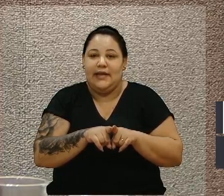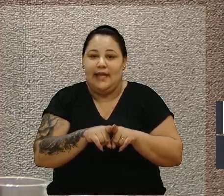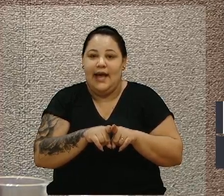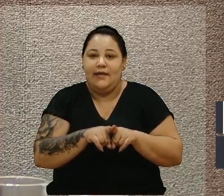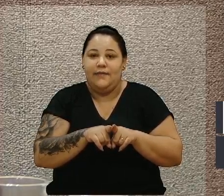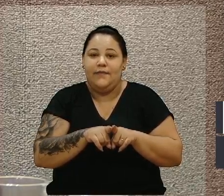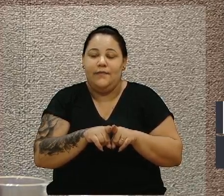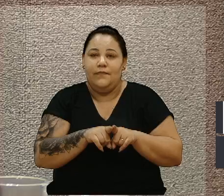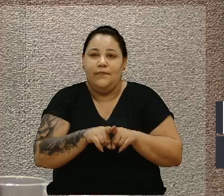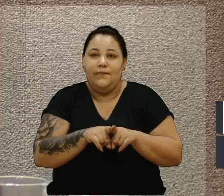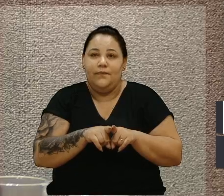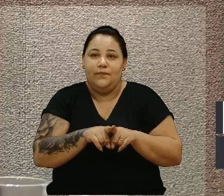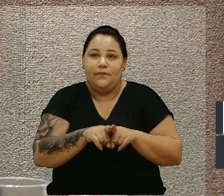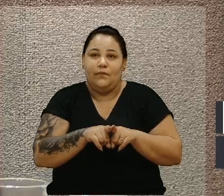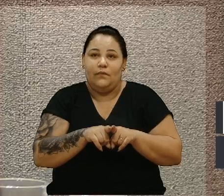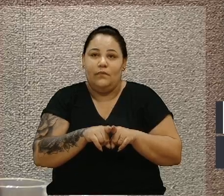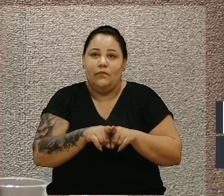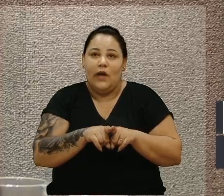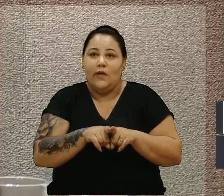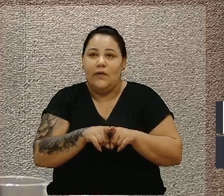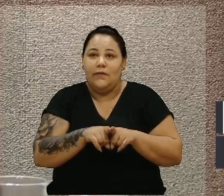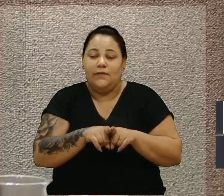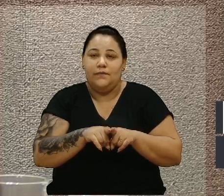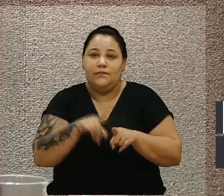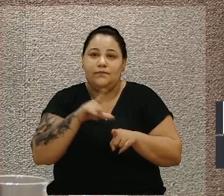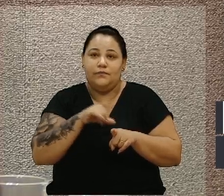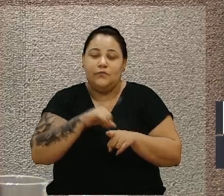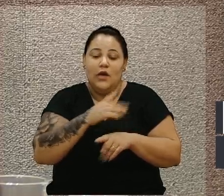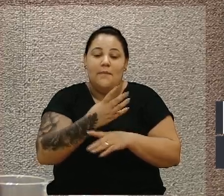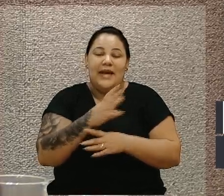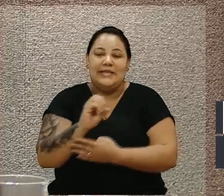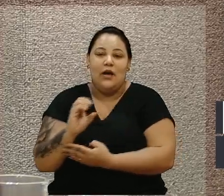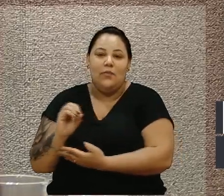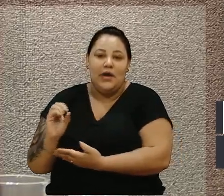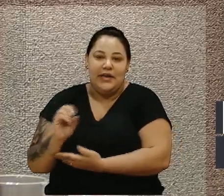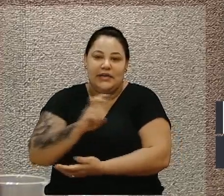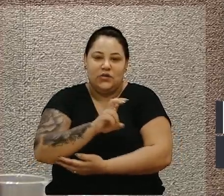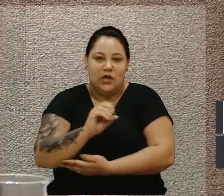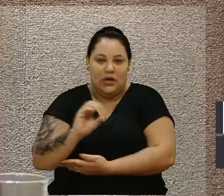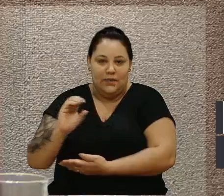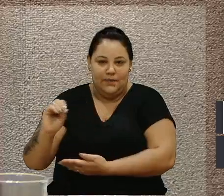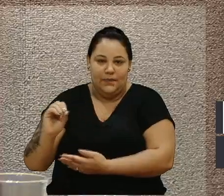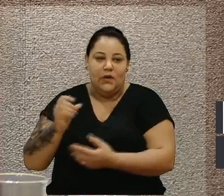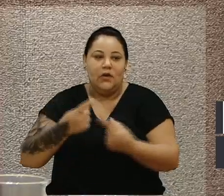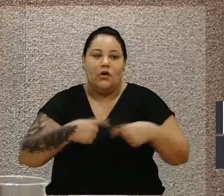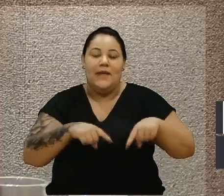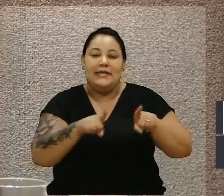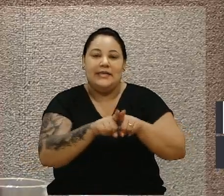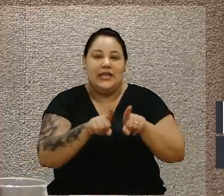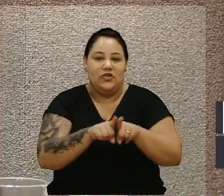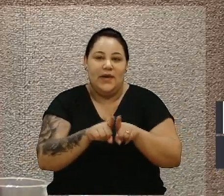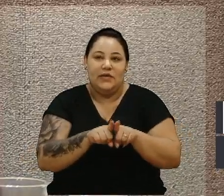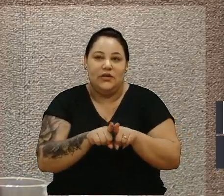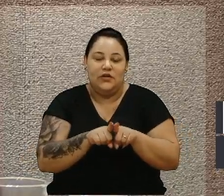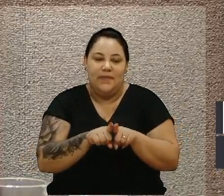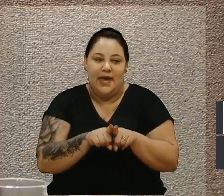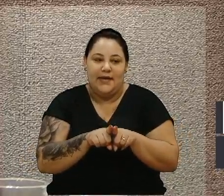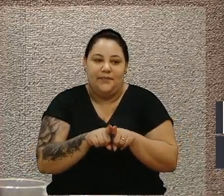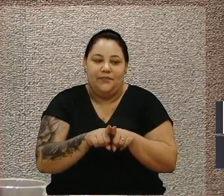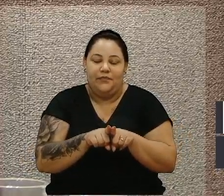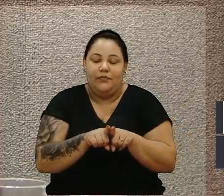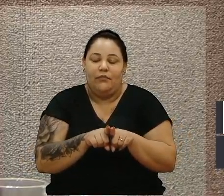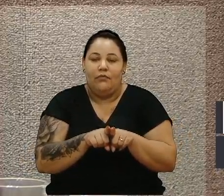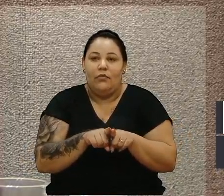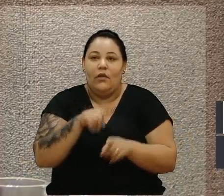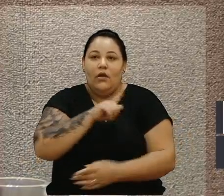conjuntos que remetiam até 400, 500 pessoas participando de cada escola. Então, malfadado o